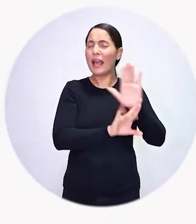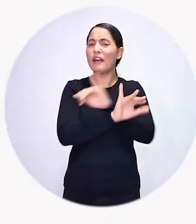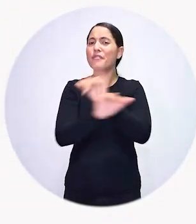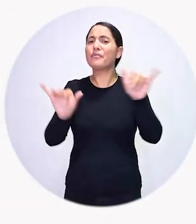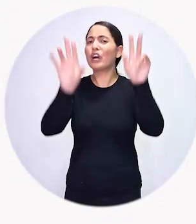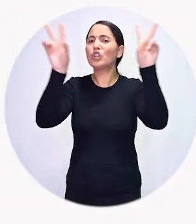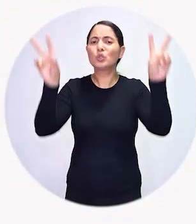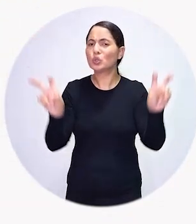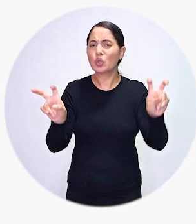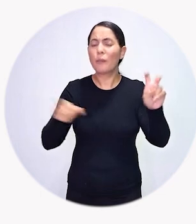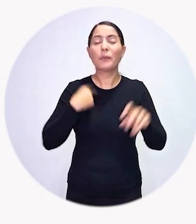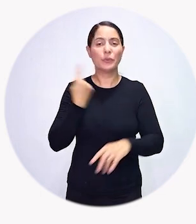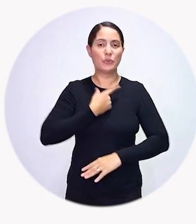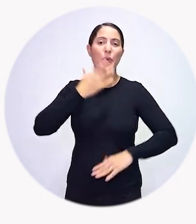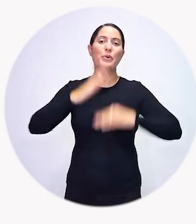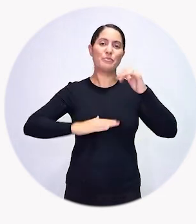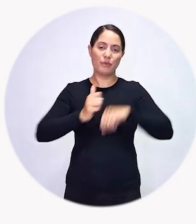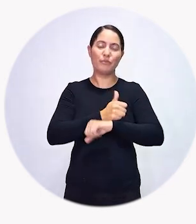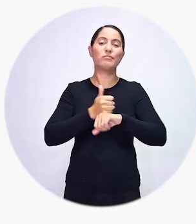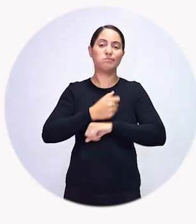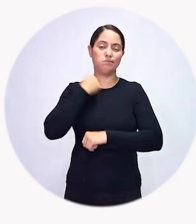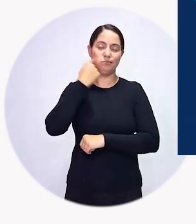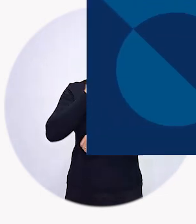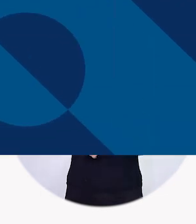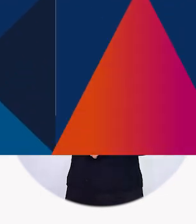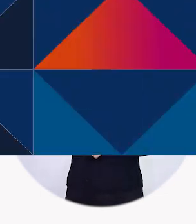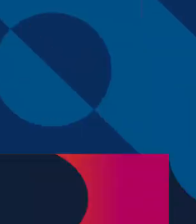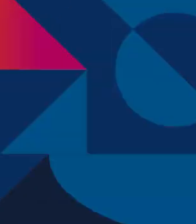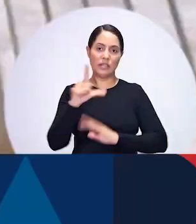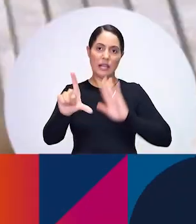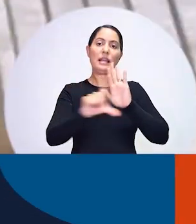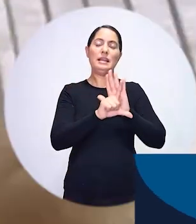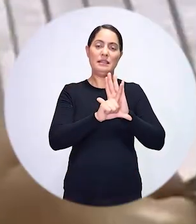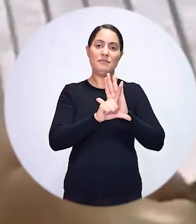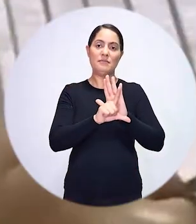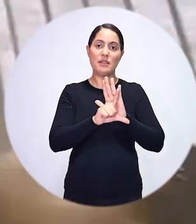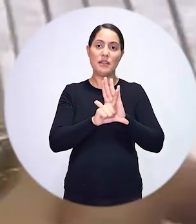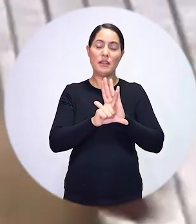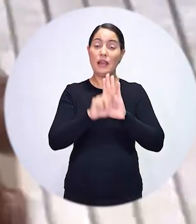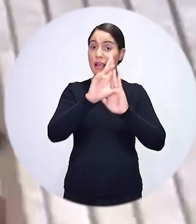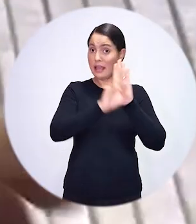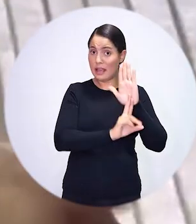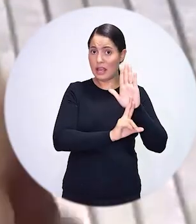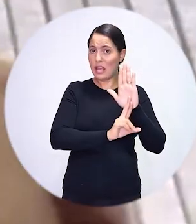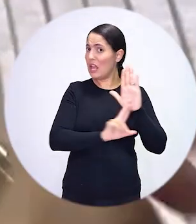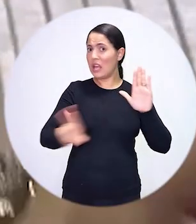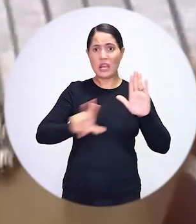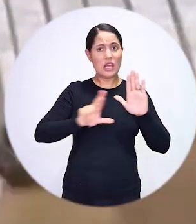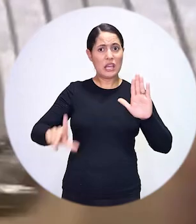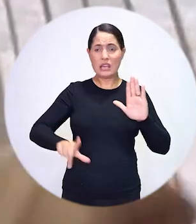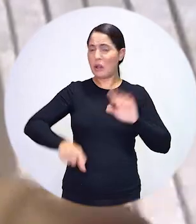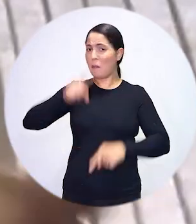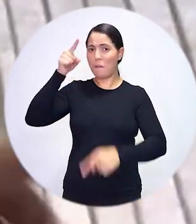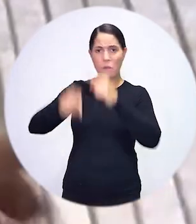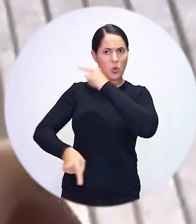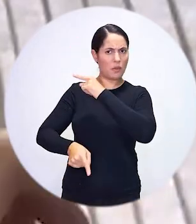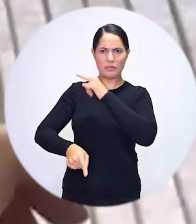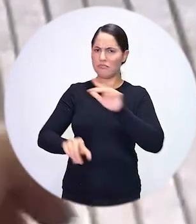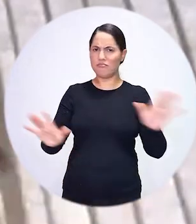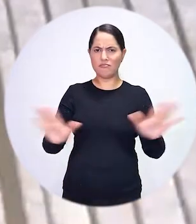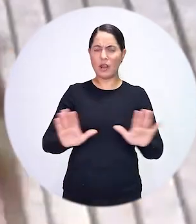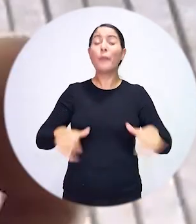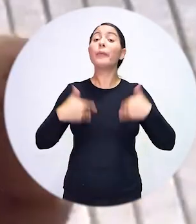elas nasceram para regular o exercício da advocacia, não para proibir o